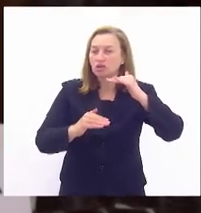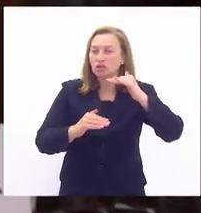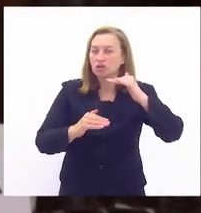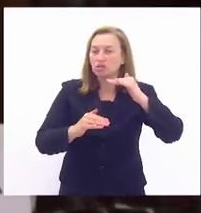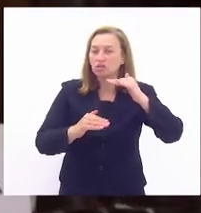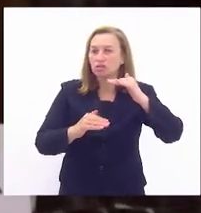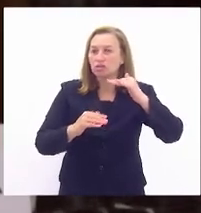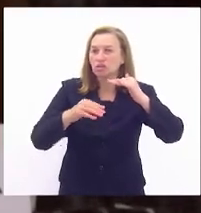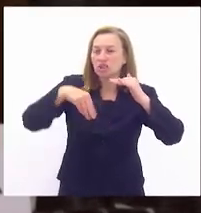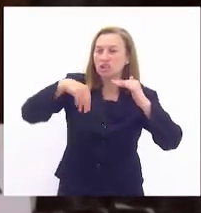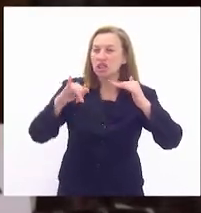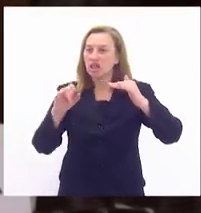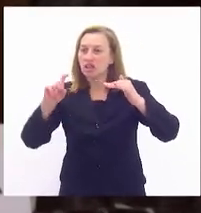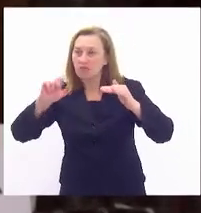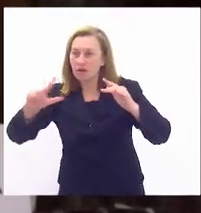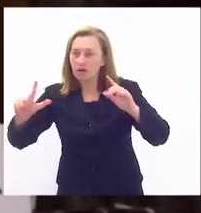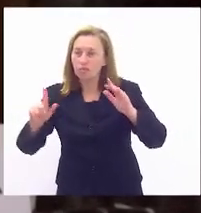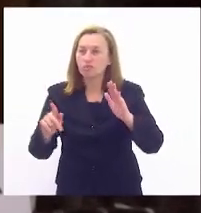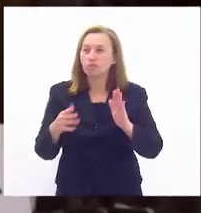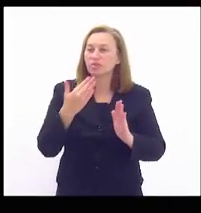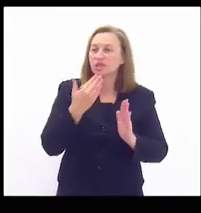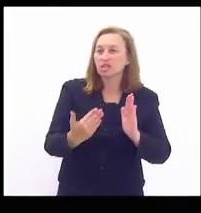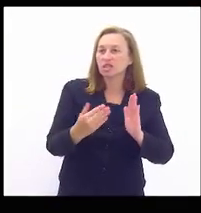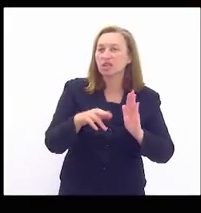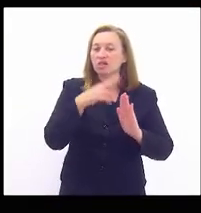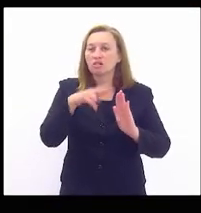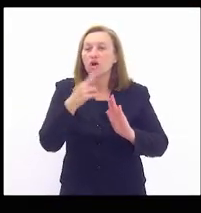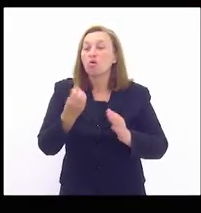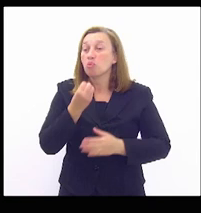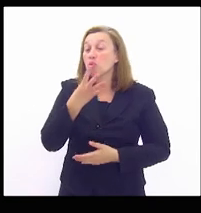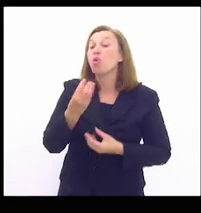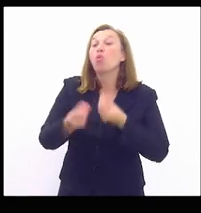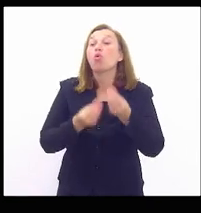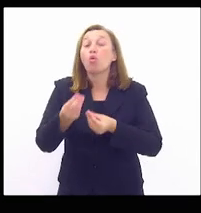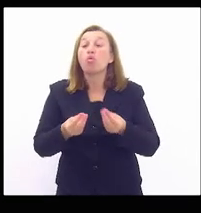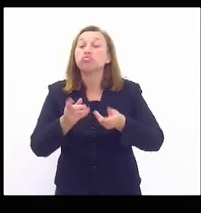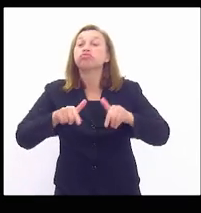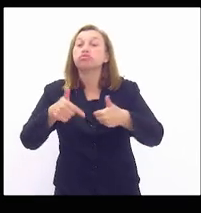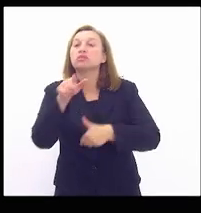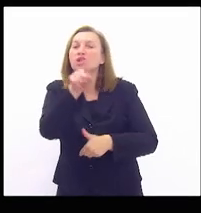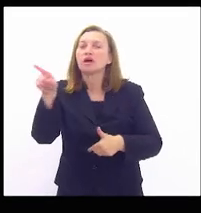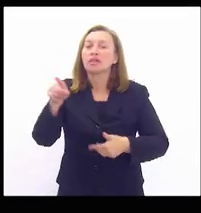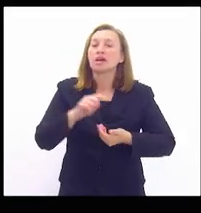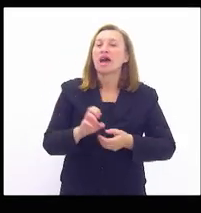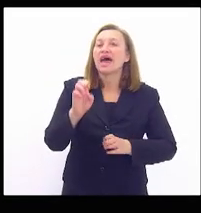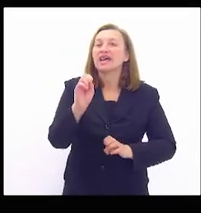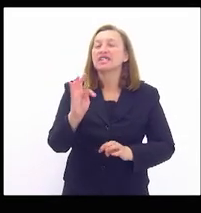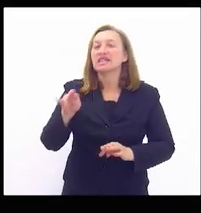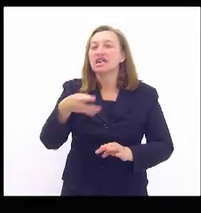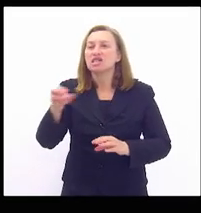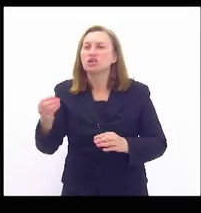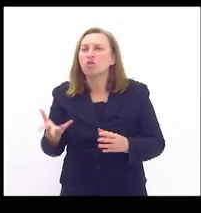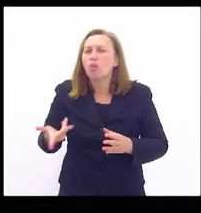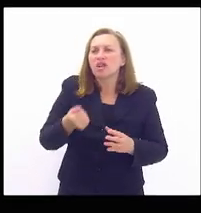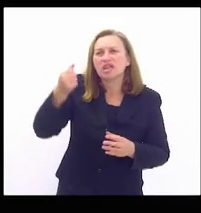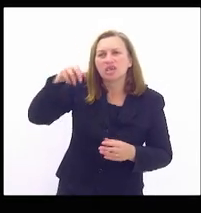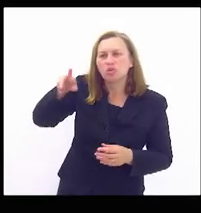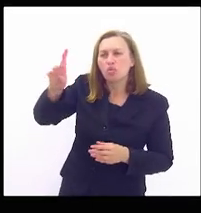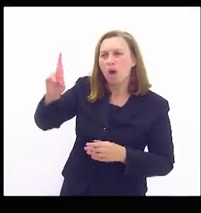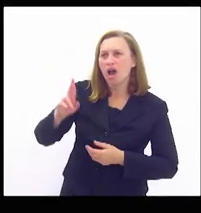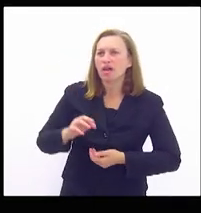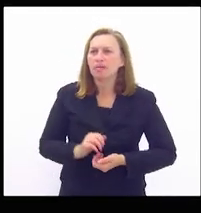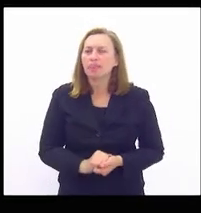resolução. Pode passar? Bom, como é que isso funciona? A estação de qualidade do ar